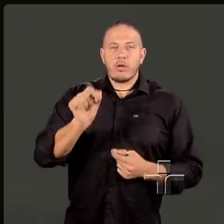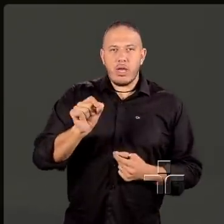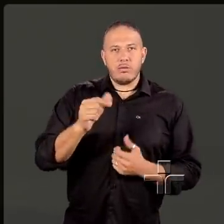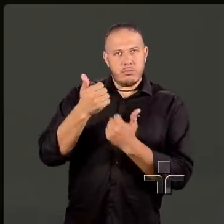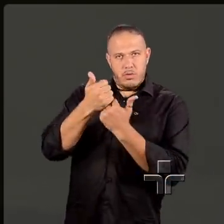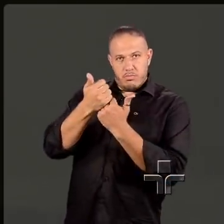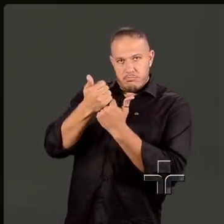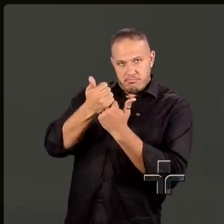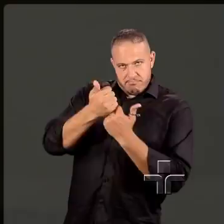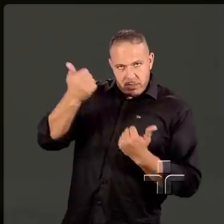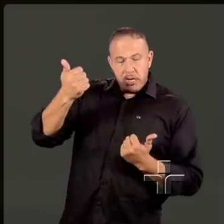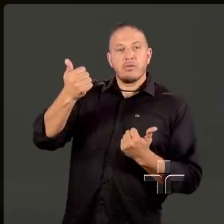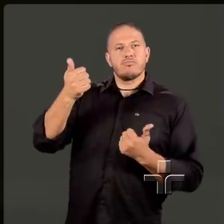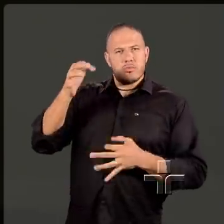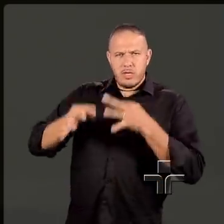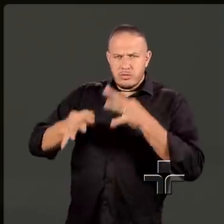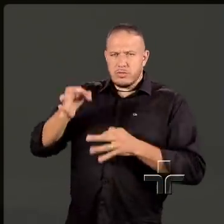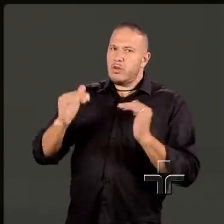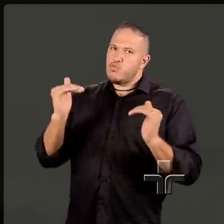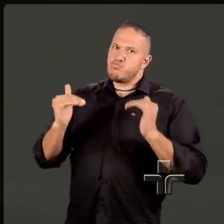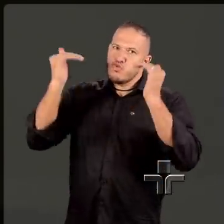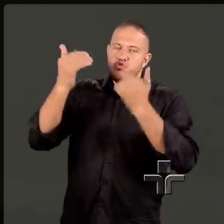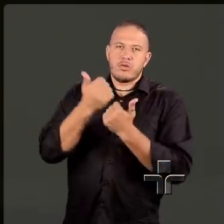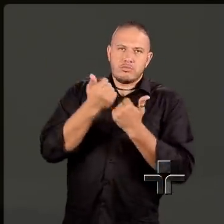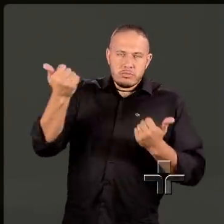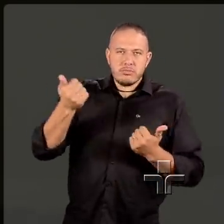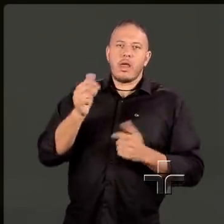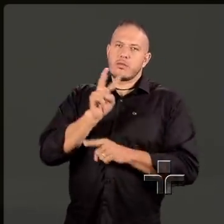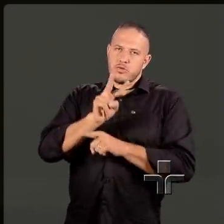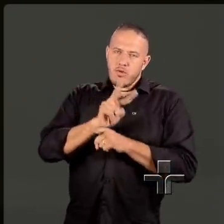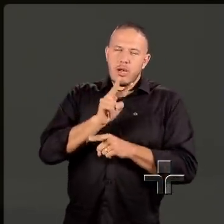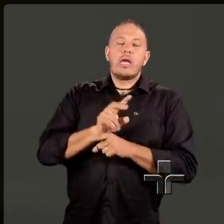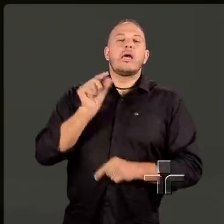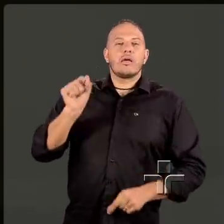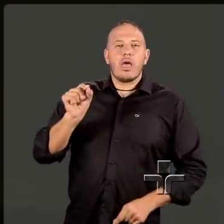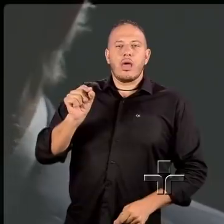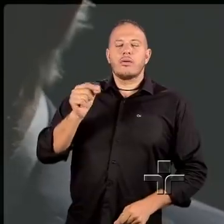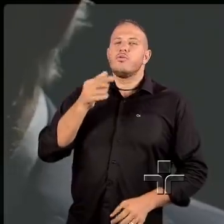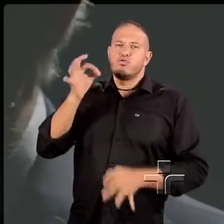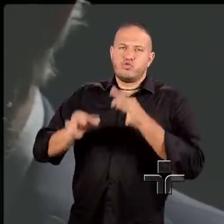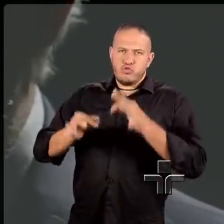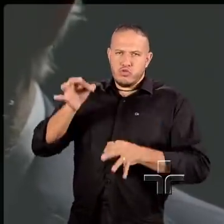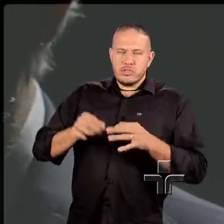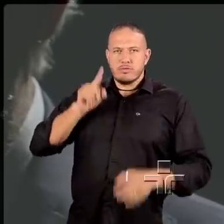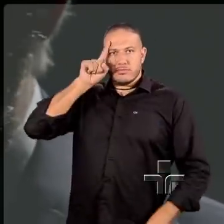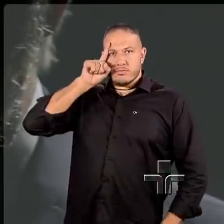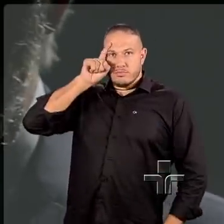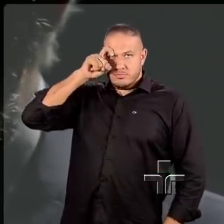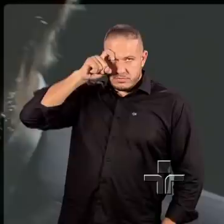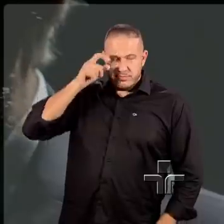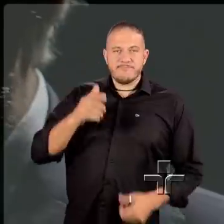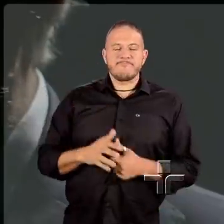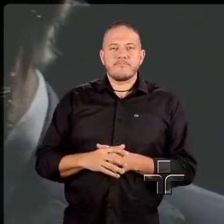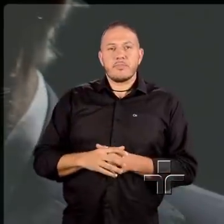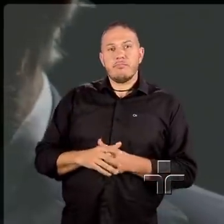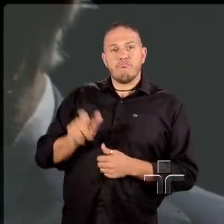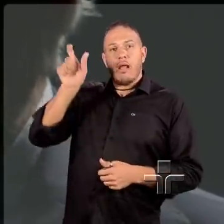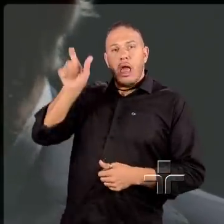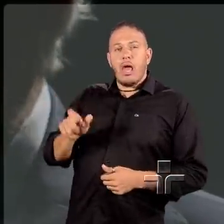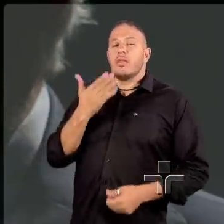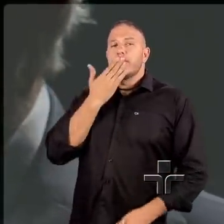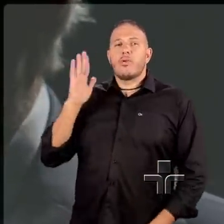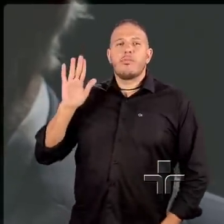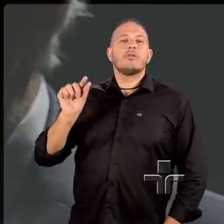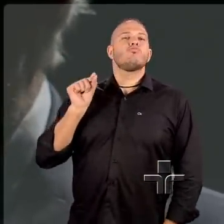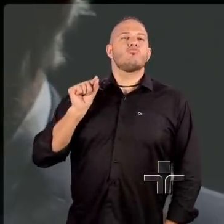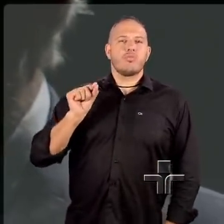da Justiça, um superministro da Justiça e da Segurança, o juiz Sérgio Moro na origem. E ele promete um